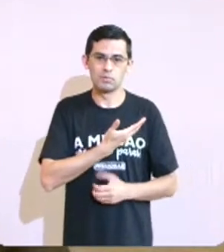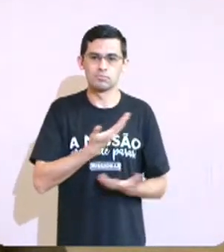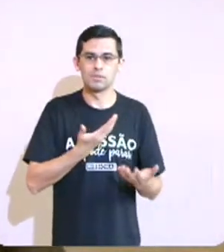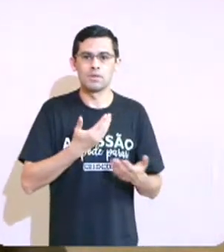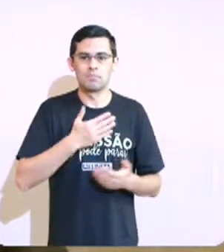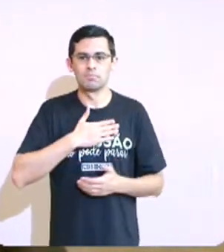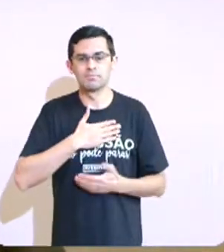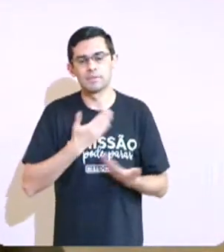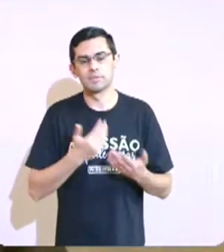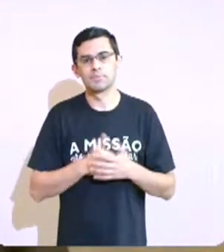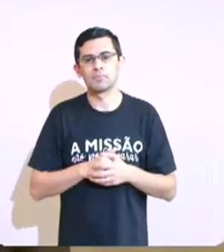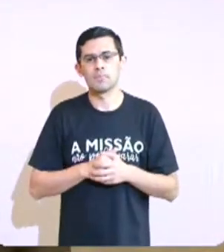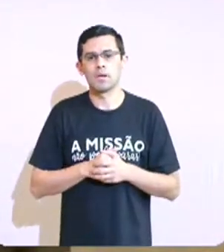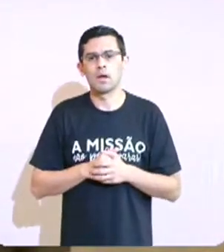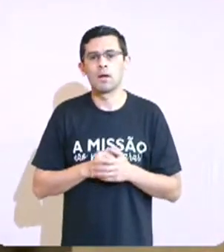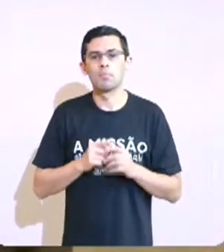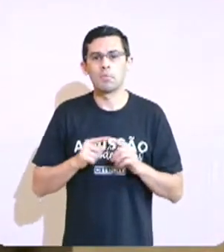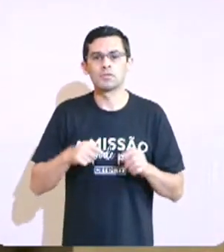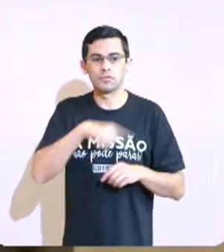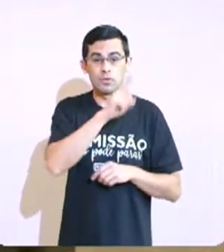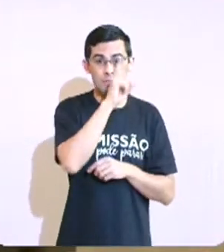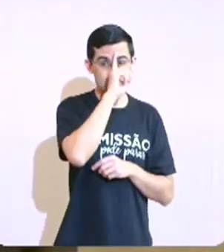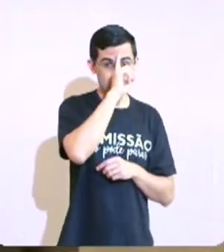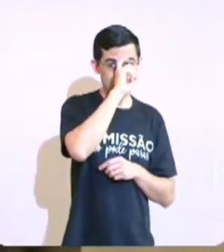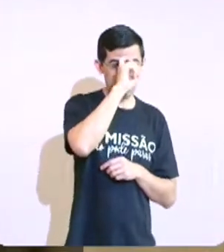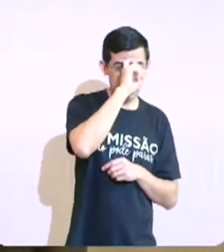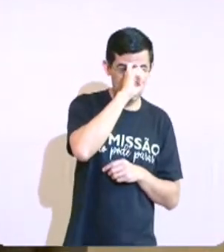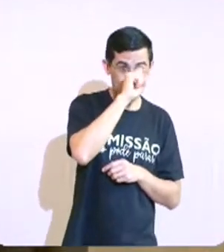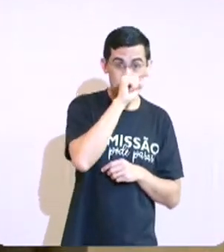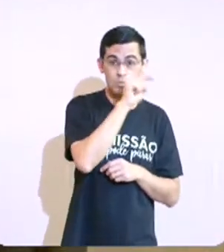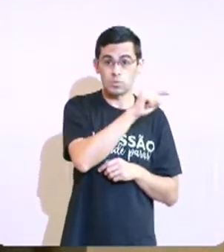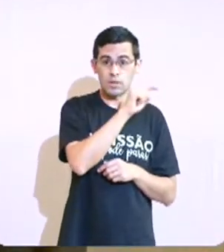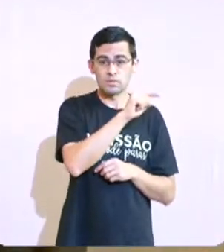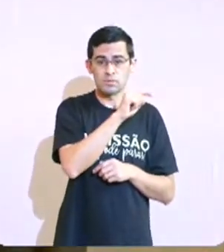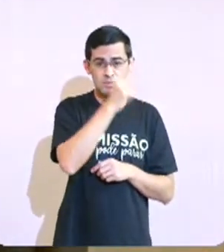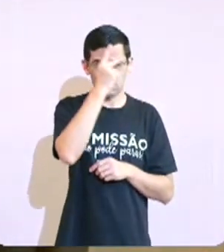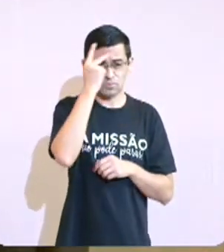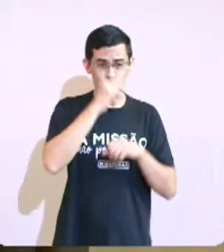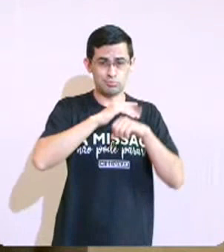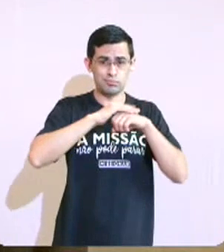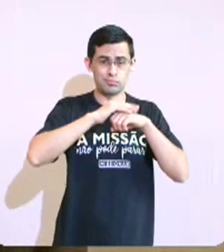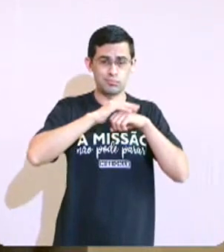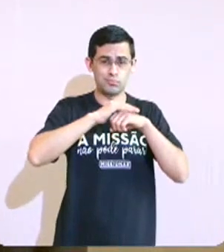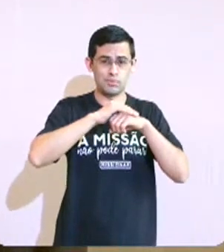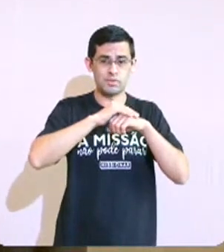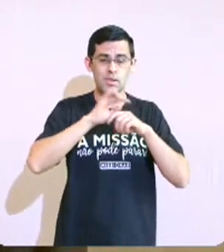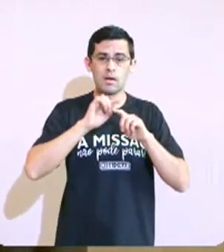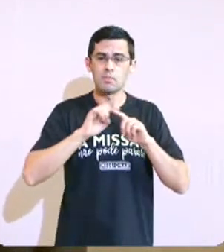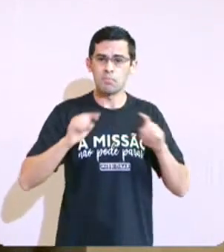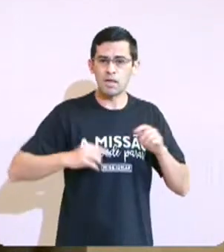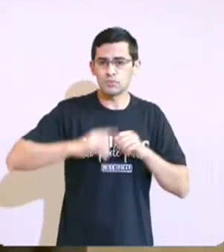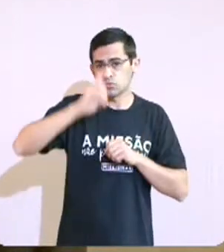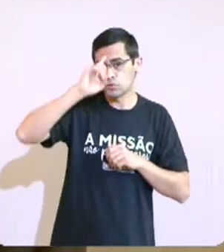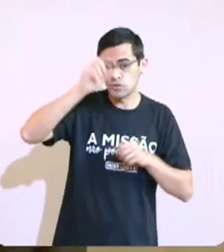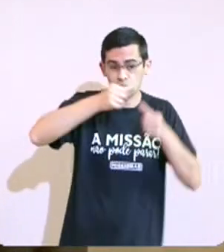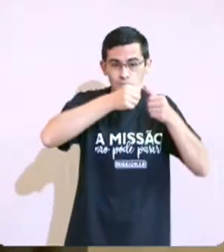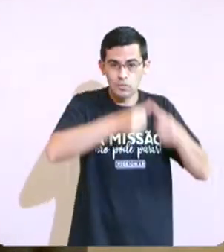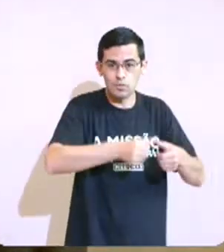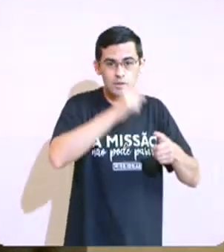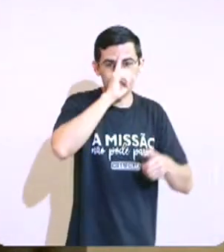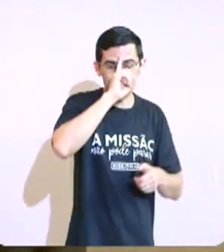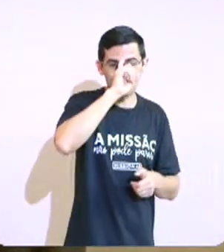Roselém, e ele foi internado na ala dos contaminados. E durante os dias que ele ali